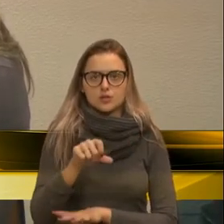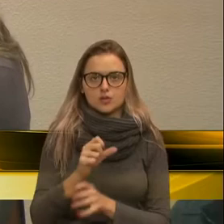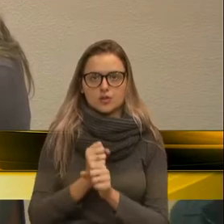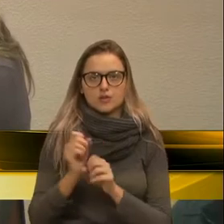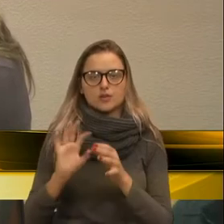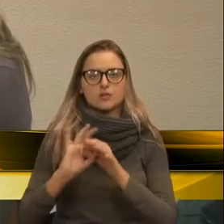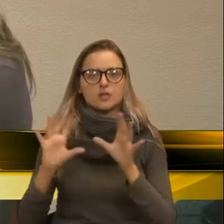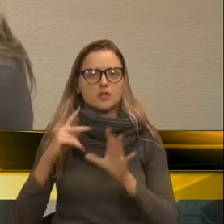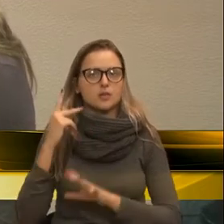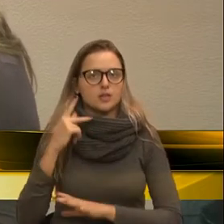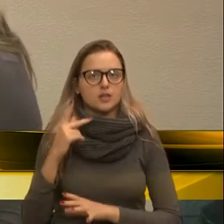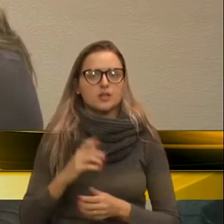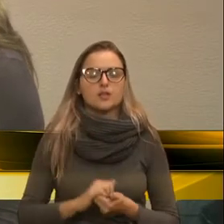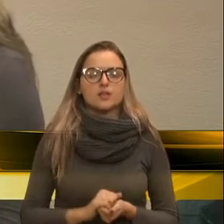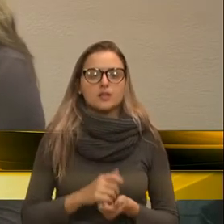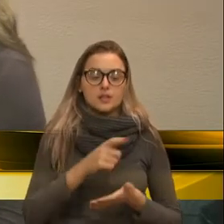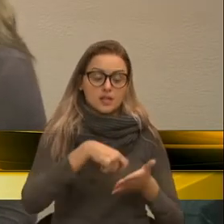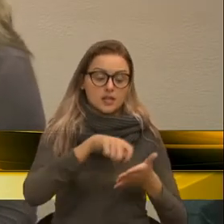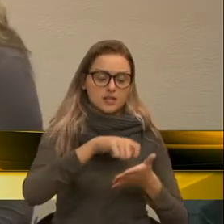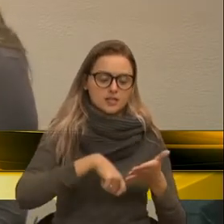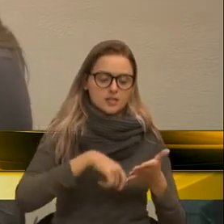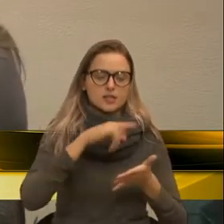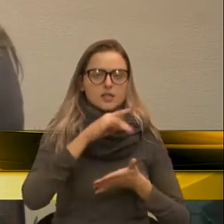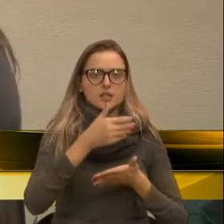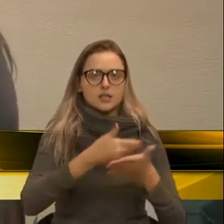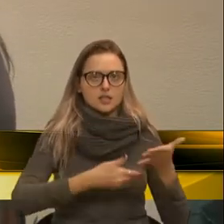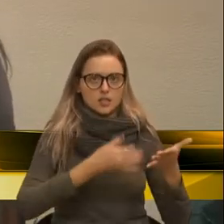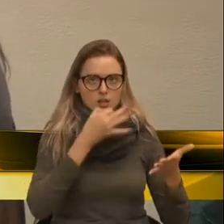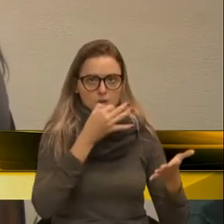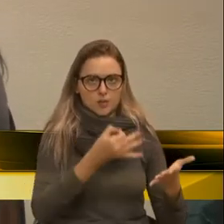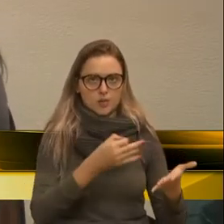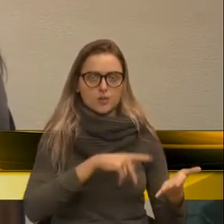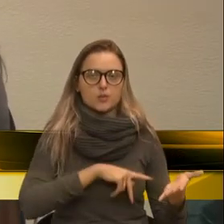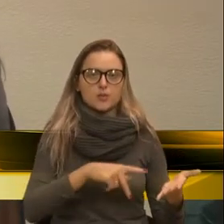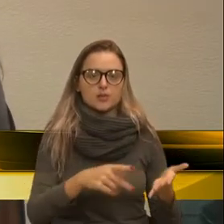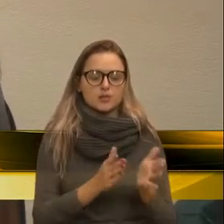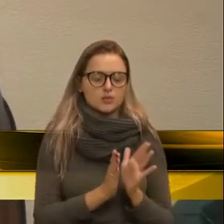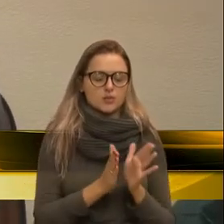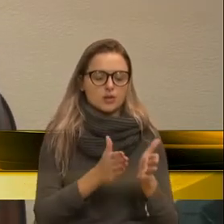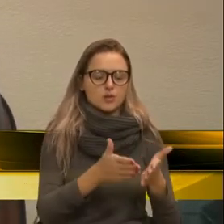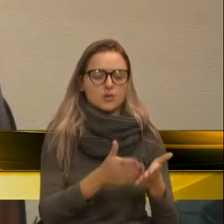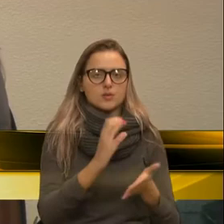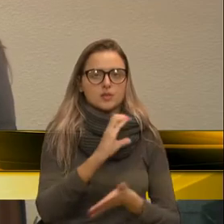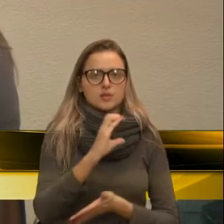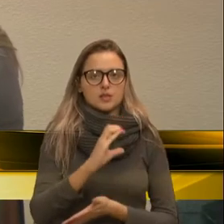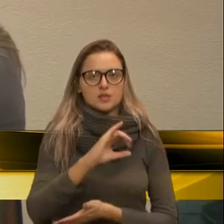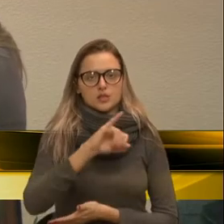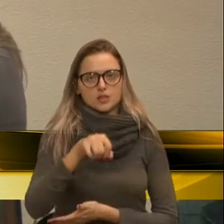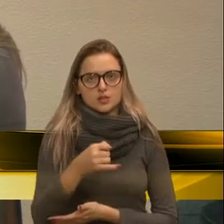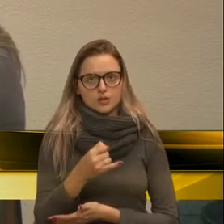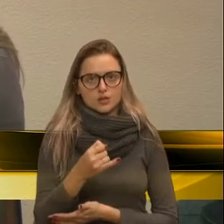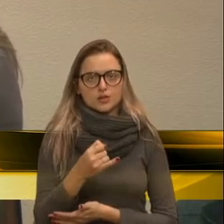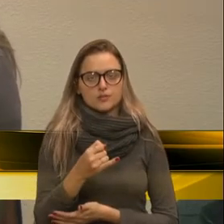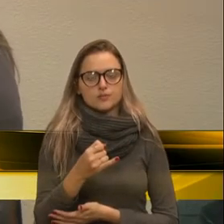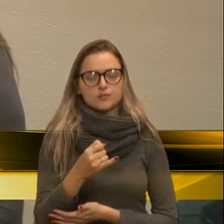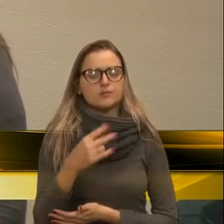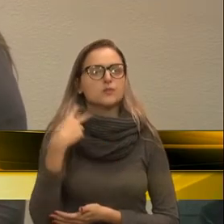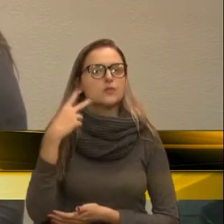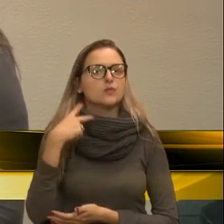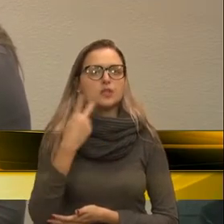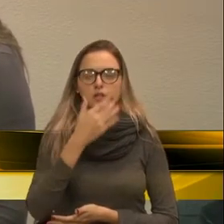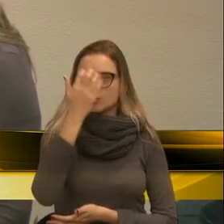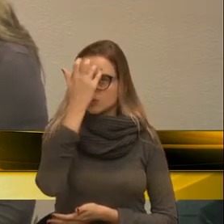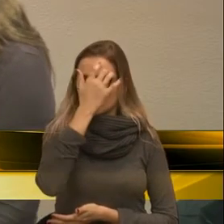de emancipação política. Assinam esse parecer o presidente da comissão de CCJ, a vereadora